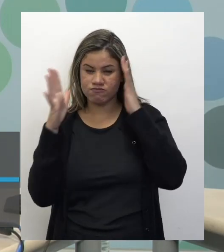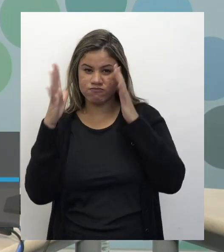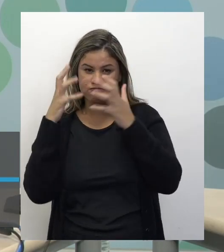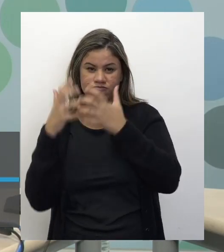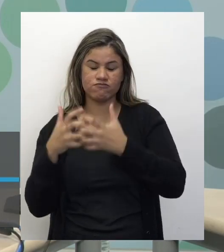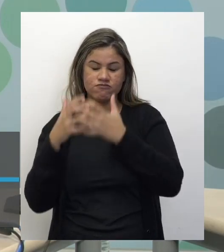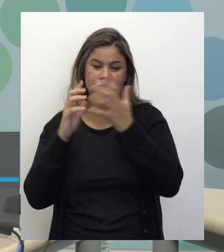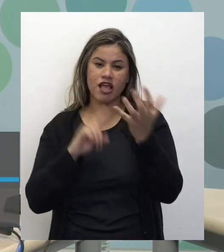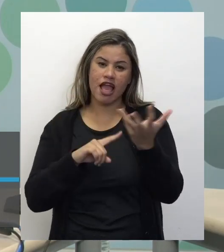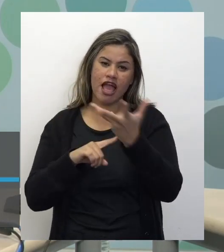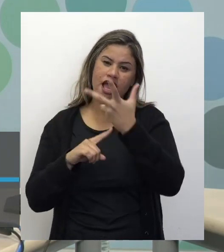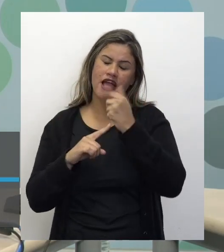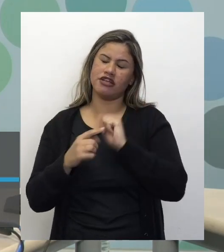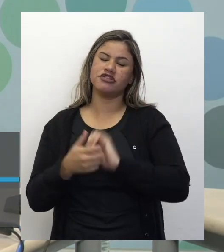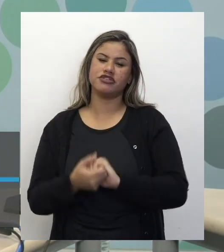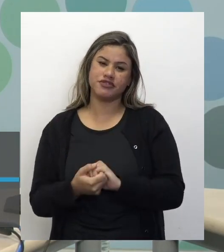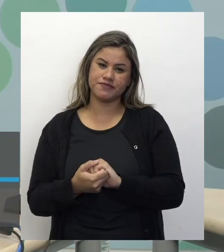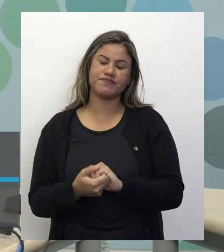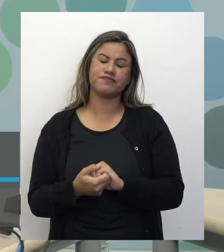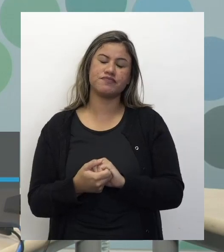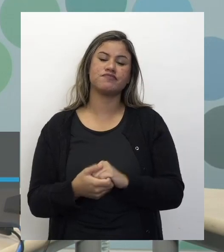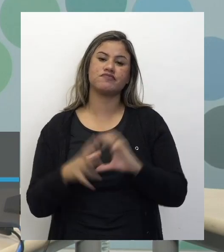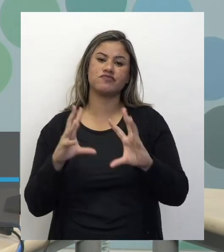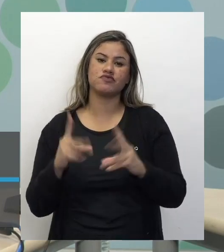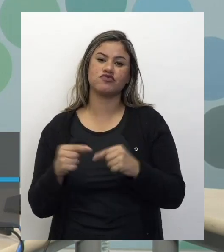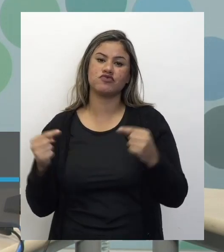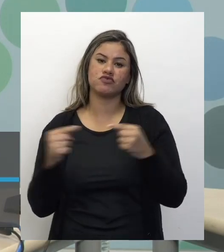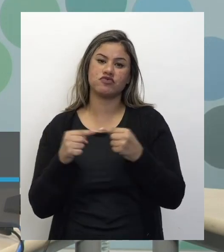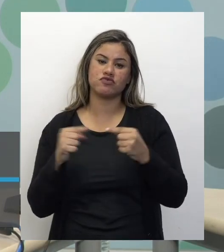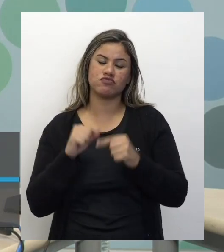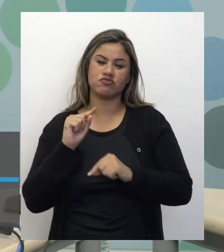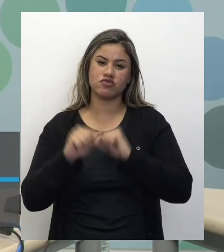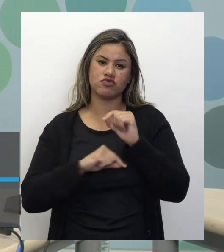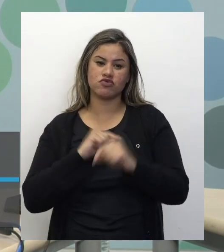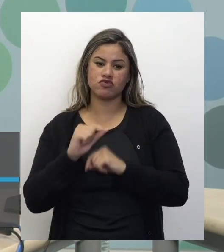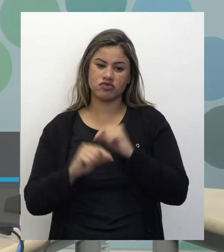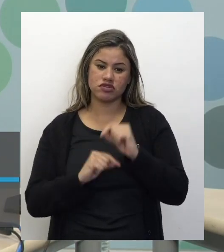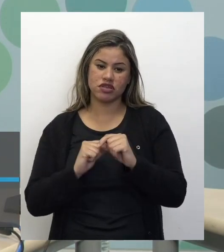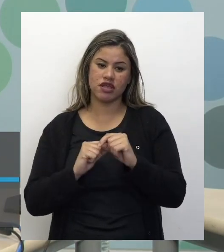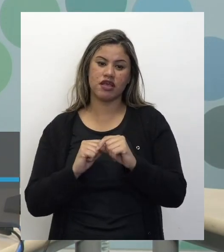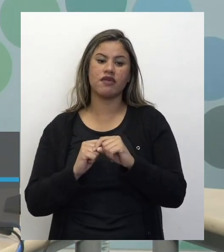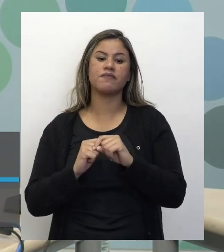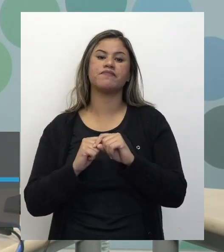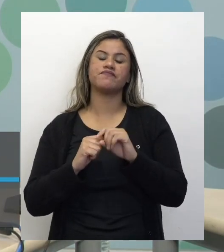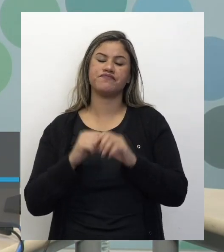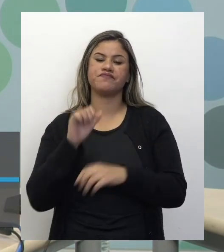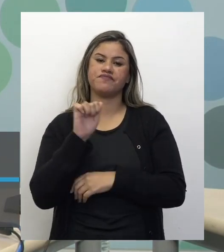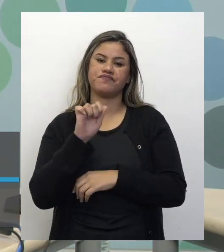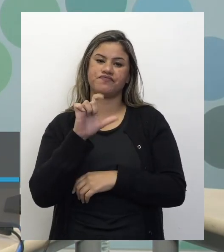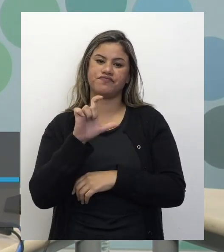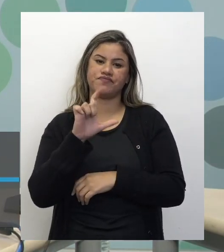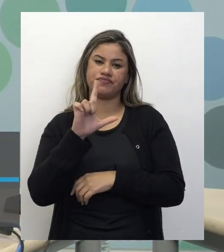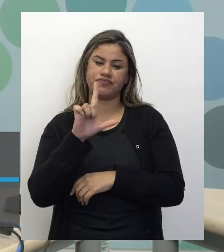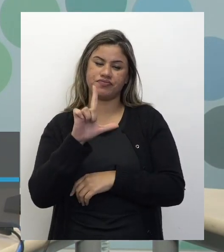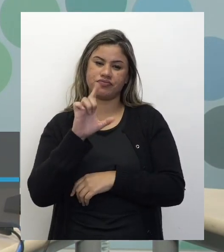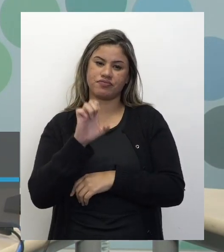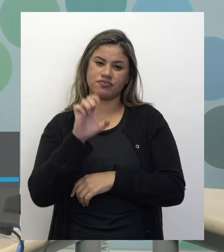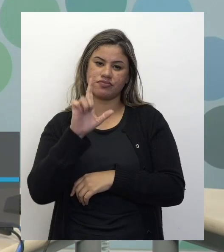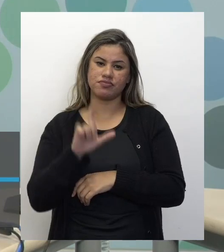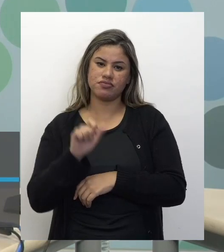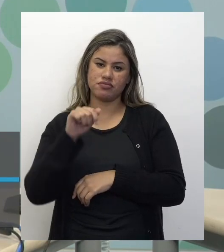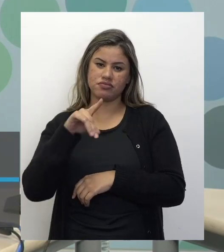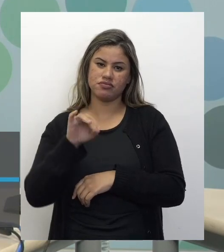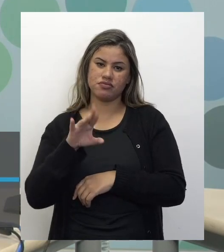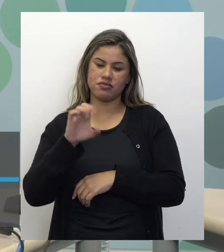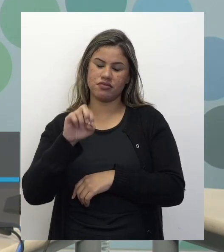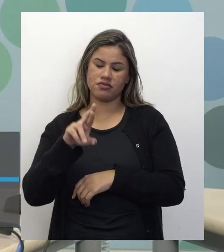da arte, né? E tudo isso foi sendo difundido aí pelo Império de Alexandre até chegar aos dias de hoje. Então, a Juliana